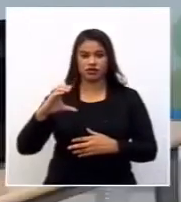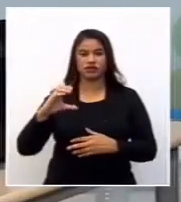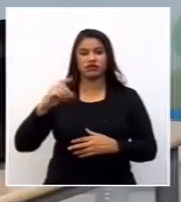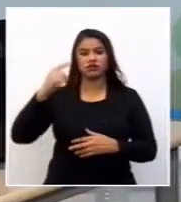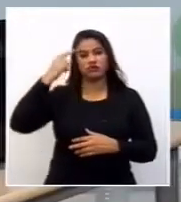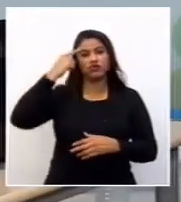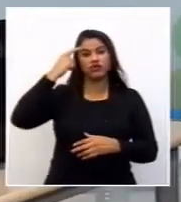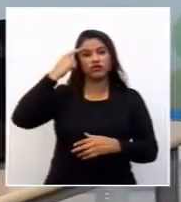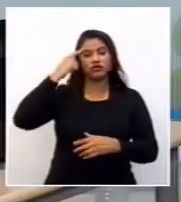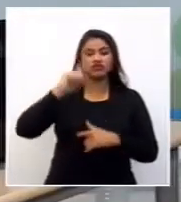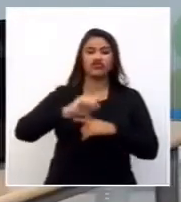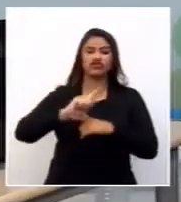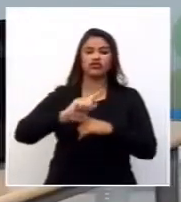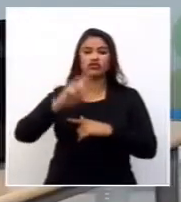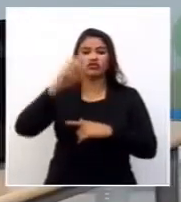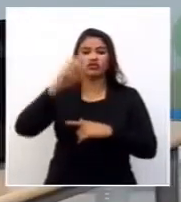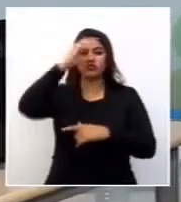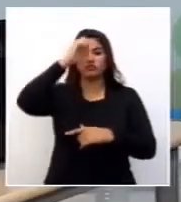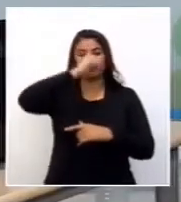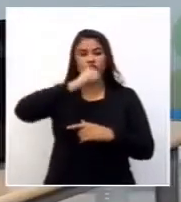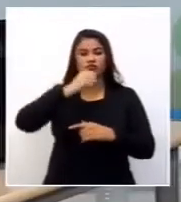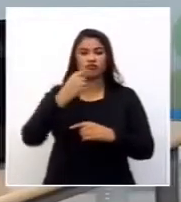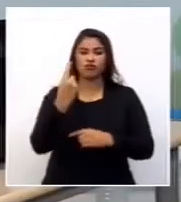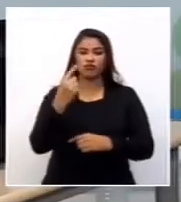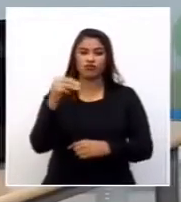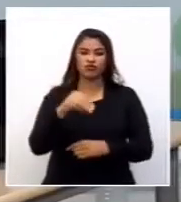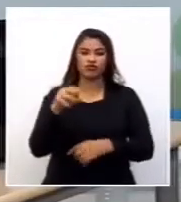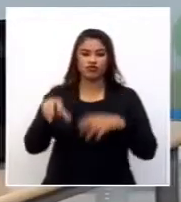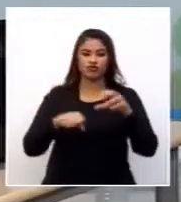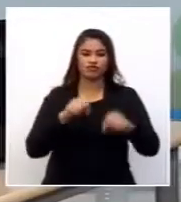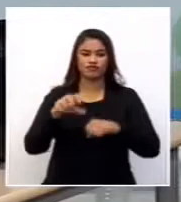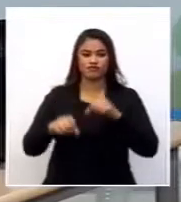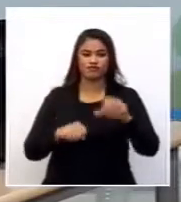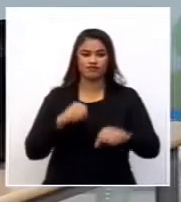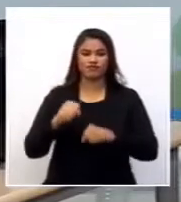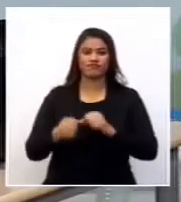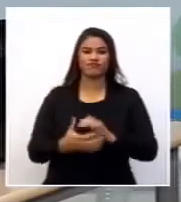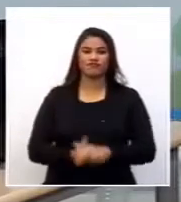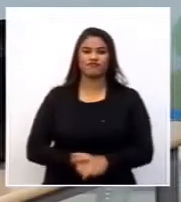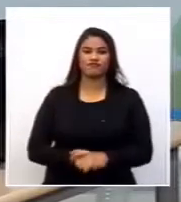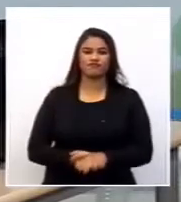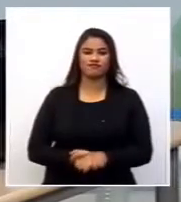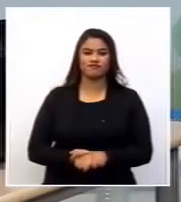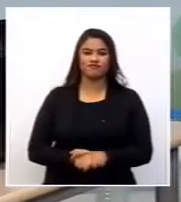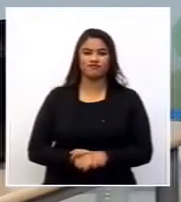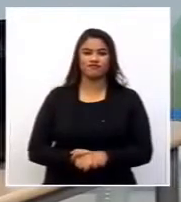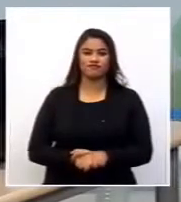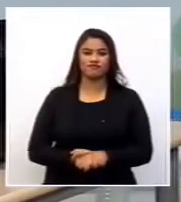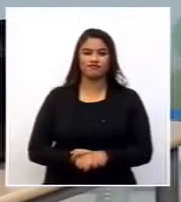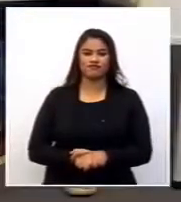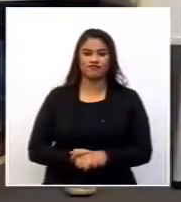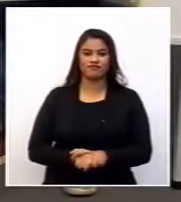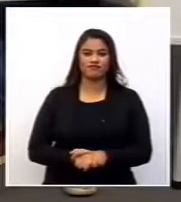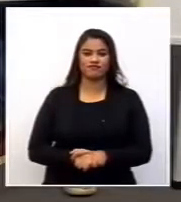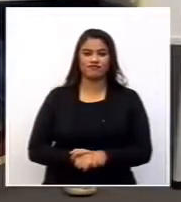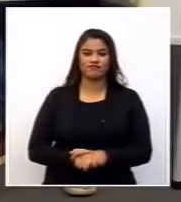nós vamos falar sobre a gestão de aprendizagem. Nós deixaremos um minuto para que os professores pegassem os materiais. Tempo.